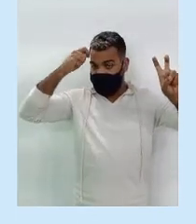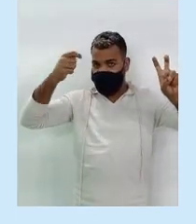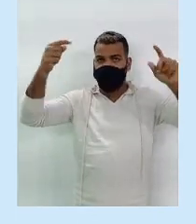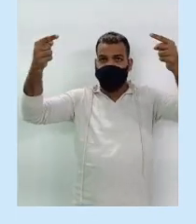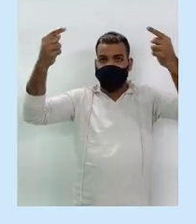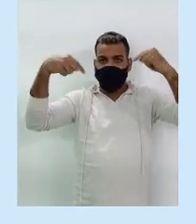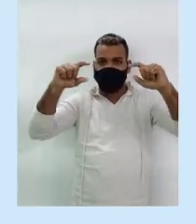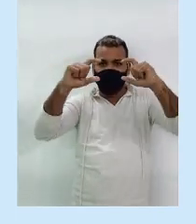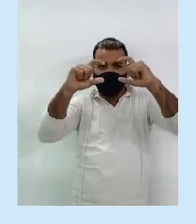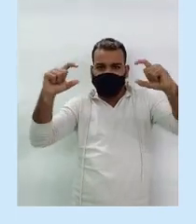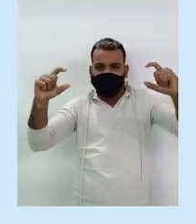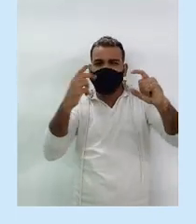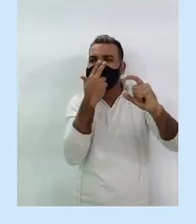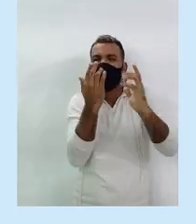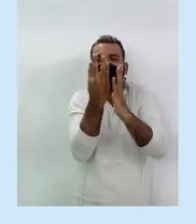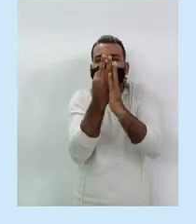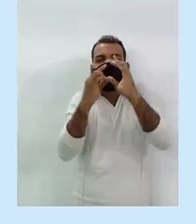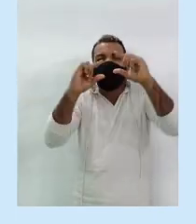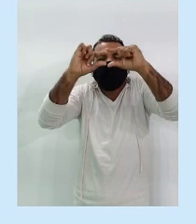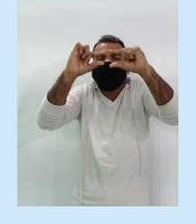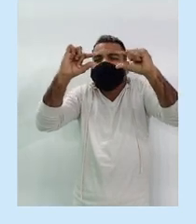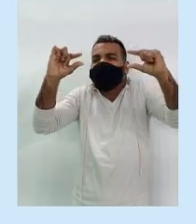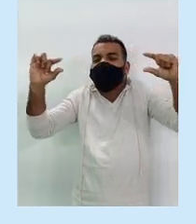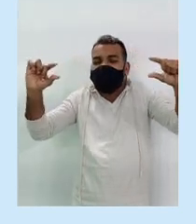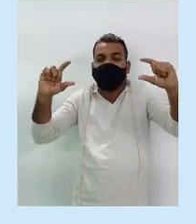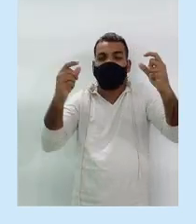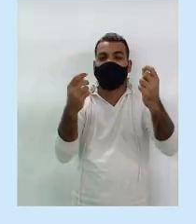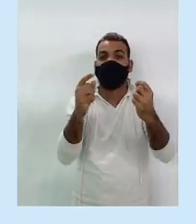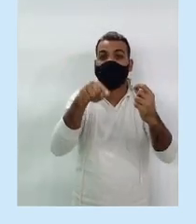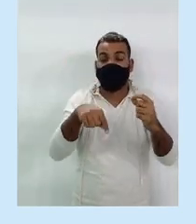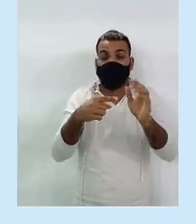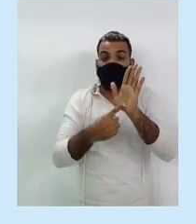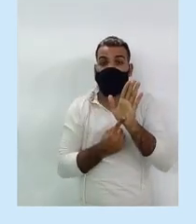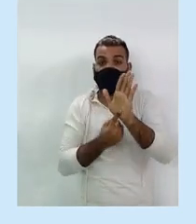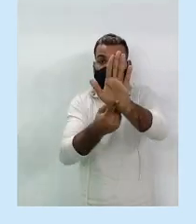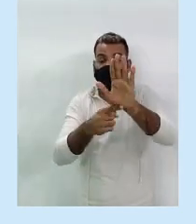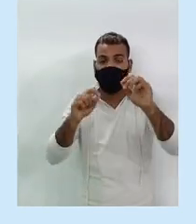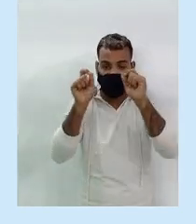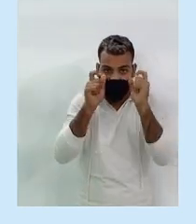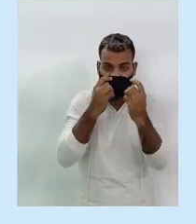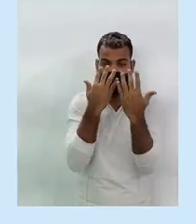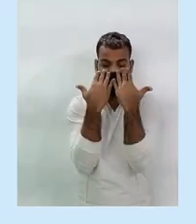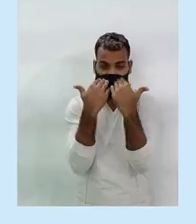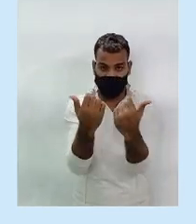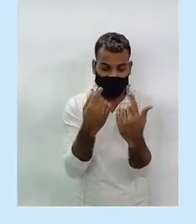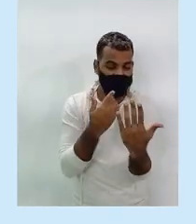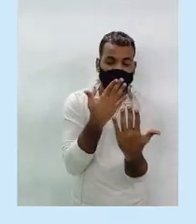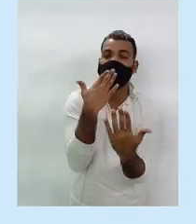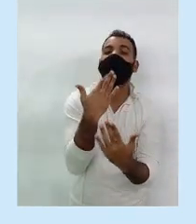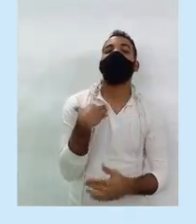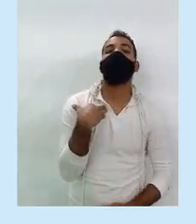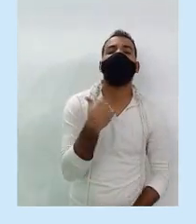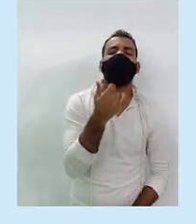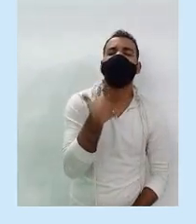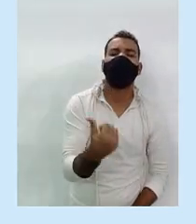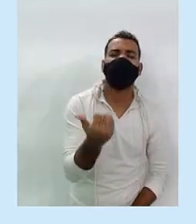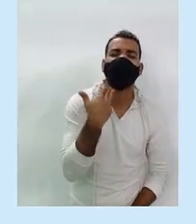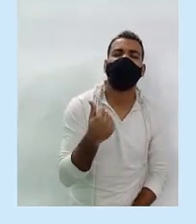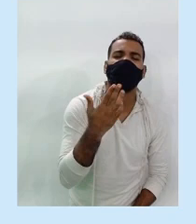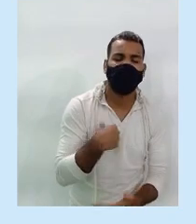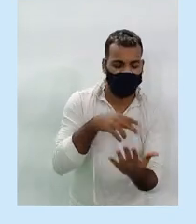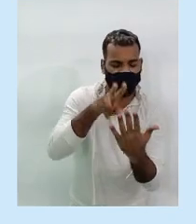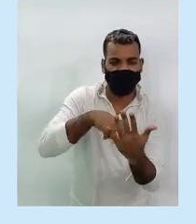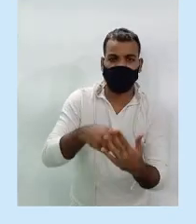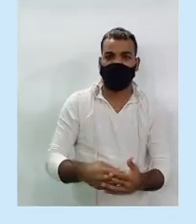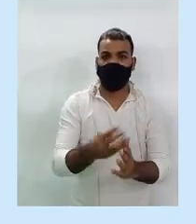parágrafo que vai justamente o quê? Tornar impactante, que vai justamente seduzir o leitor para querer ler o